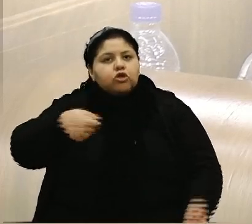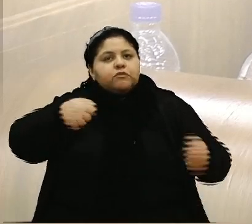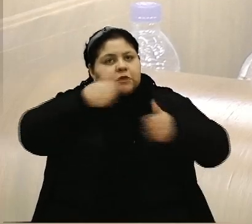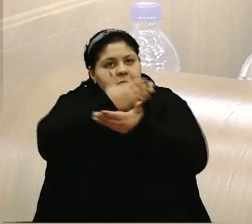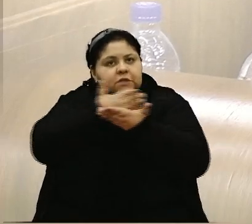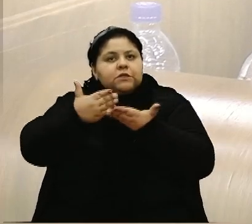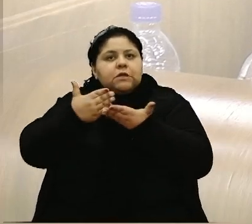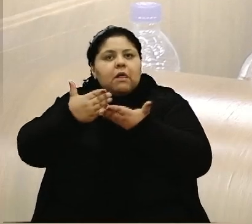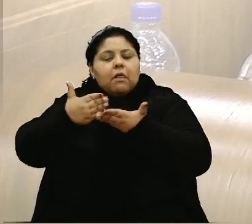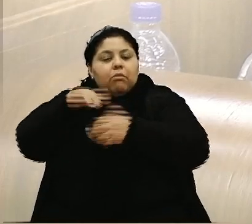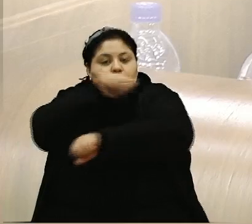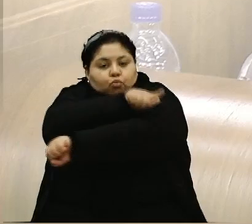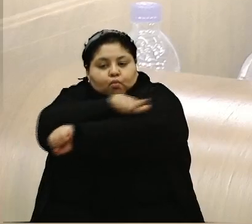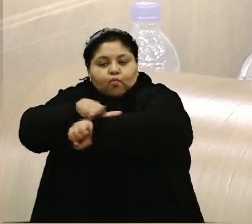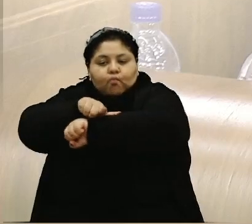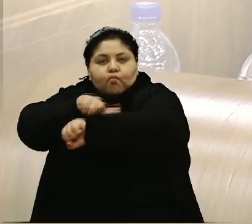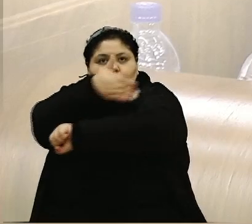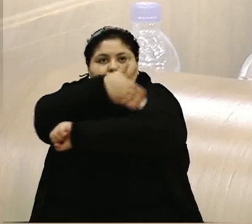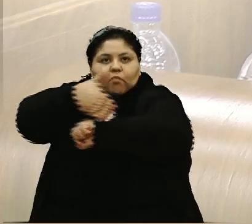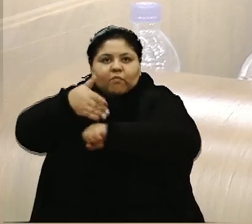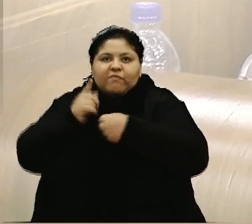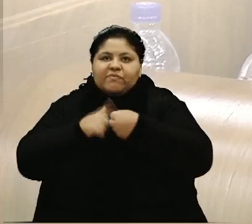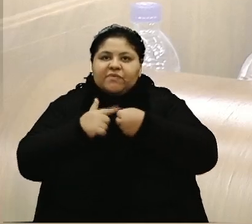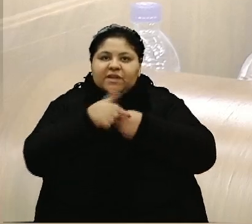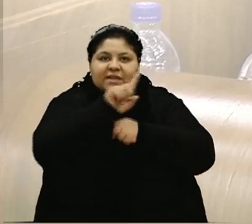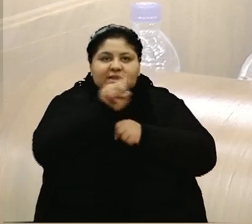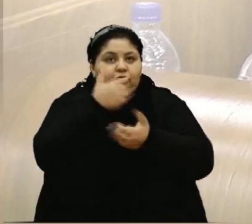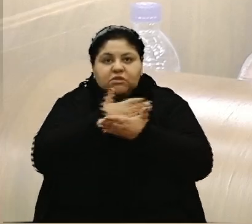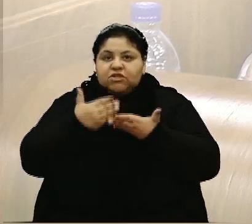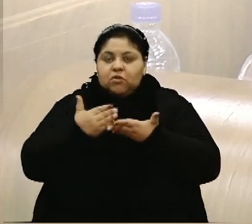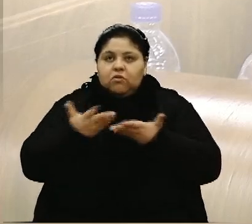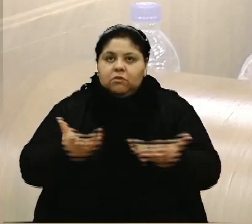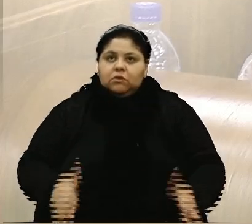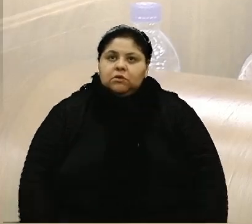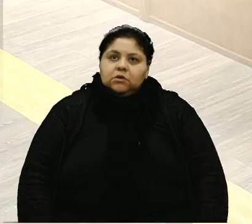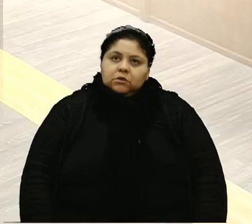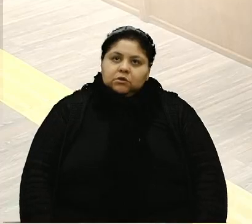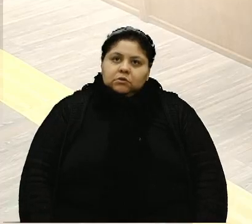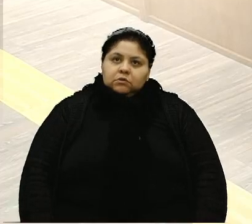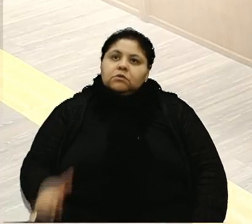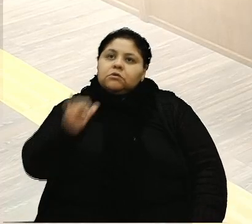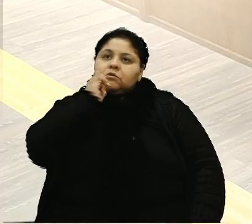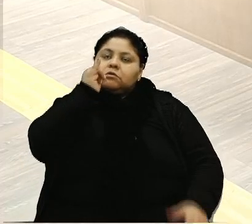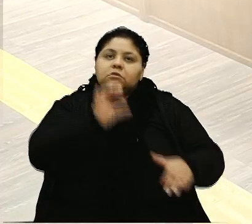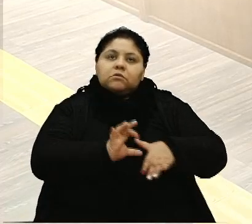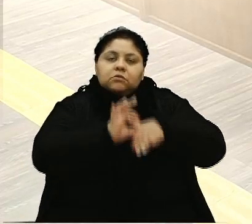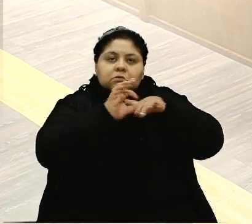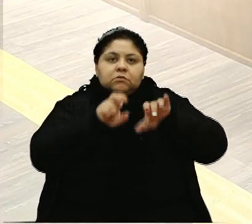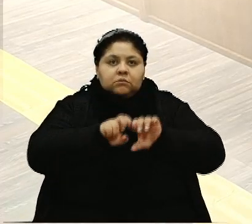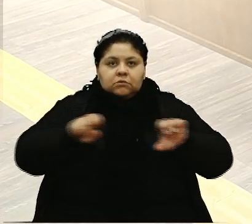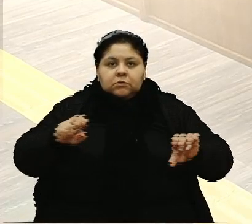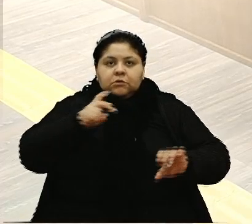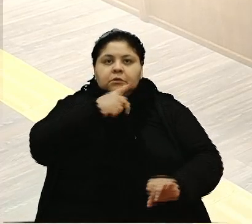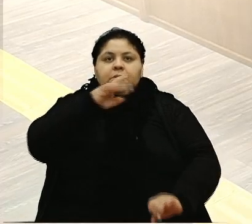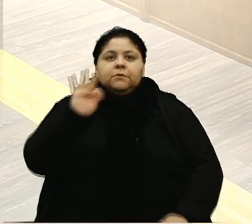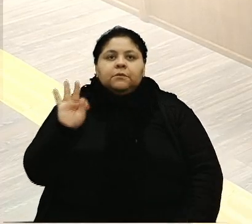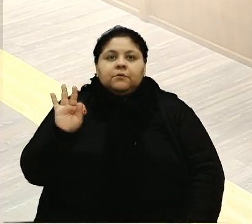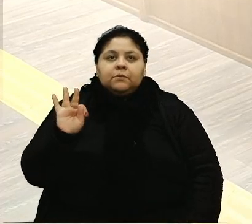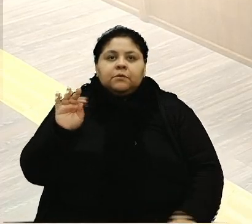pavimentações comunitárias na nossa cidade que não iniciou ainda. Uma declaração de líder para a bancada do PT.